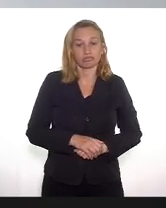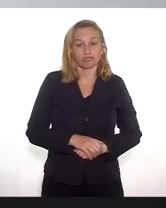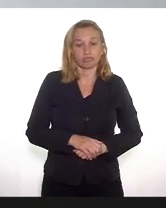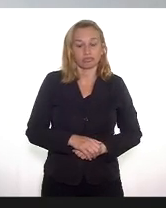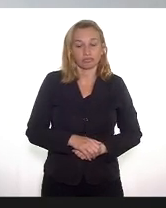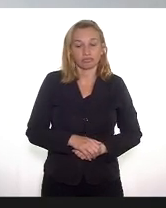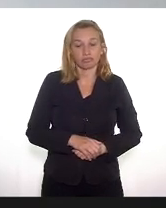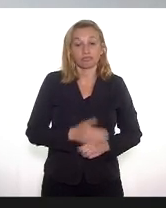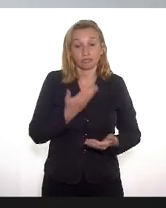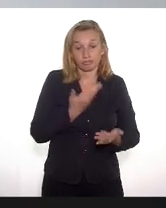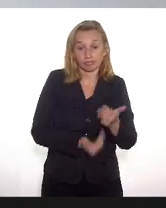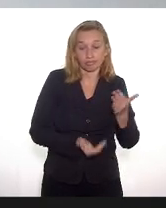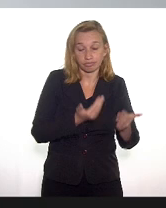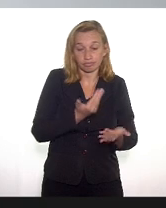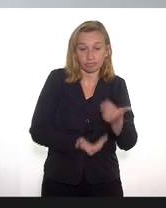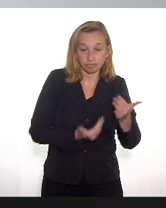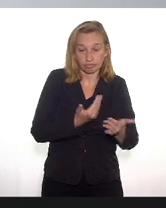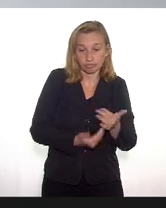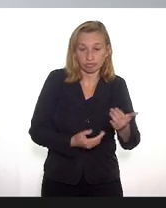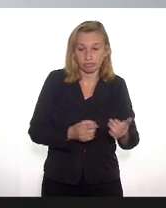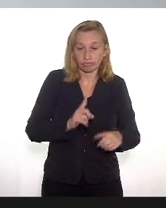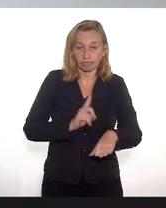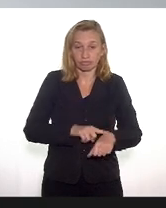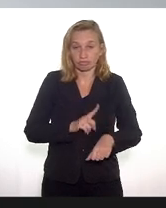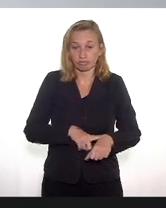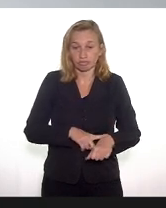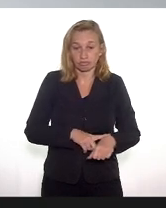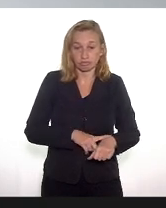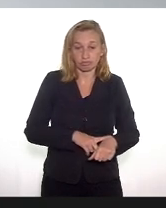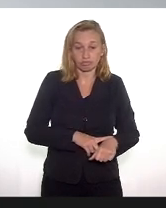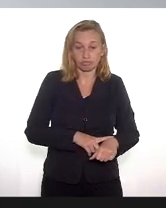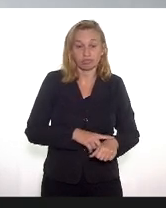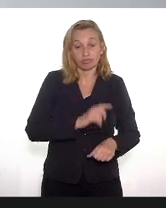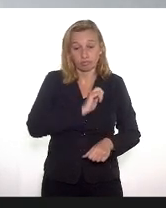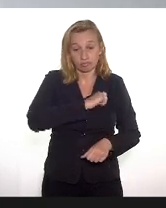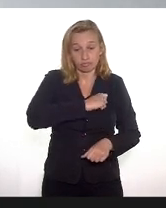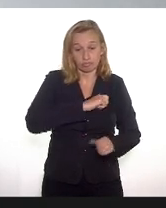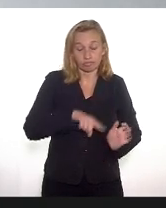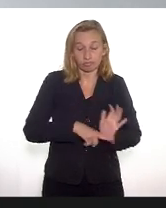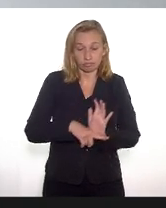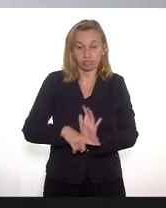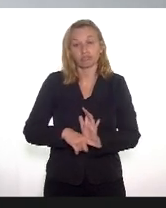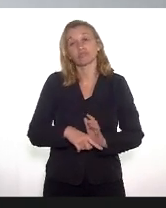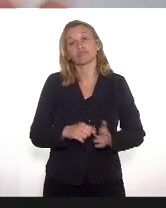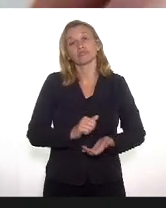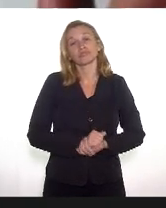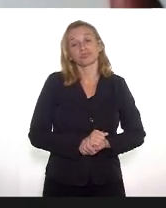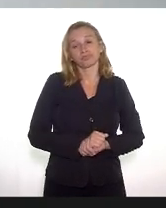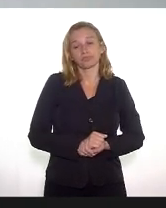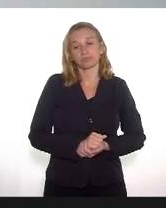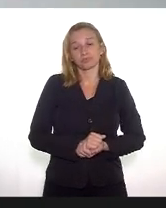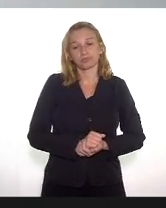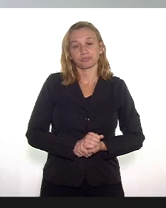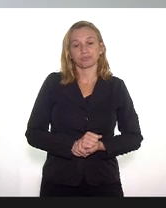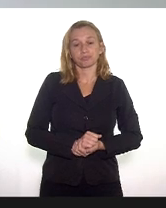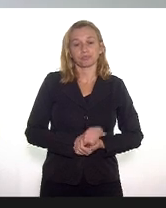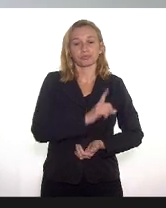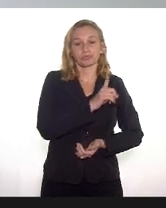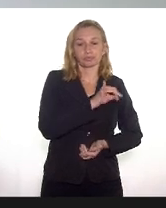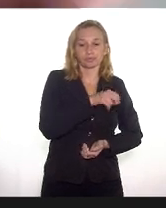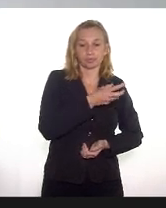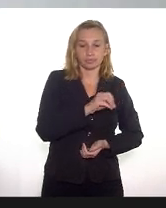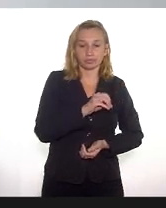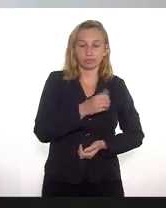de muitas perdas. Nesse momento, nós não estamos no regime de recuperação fiscal, estamos numa janela entre a adesão ao